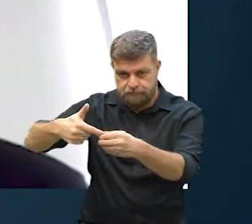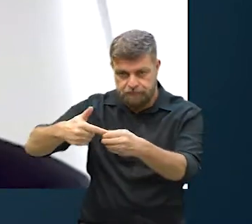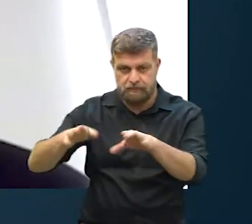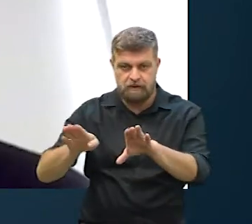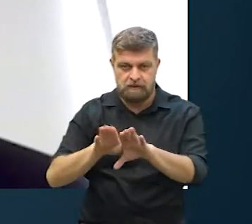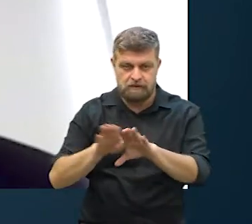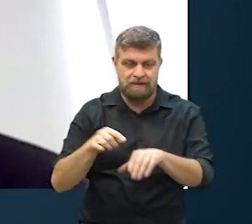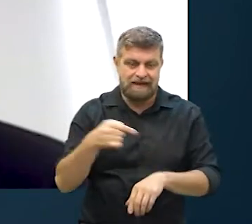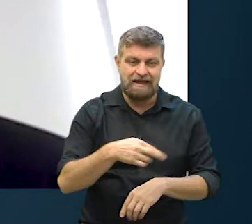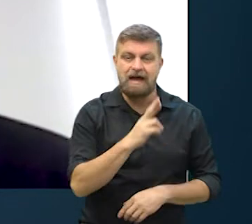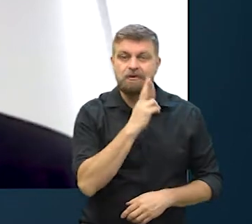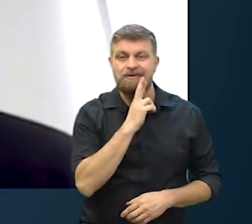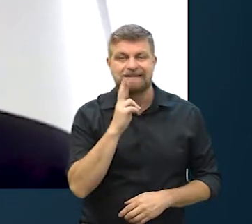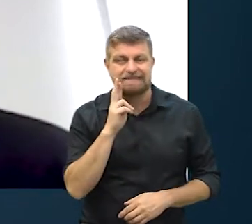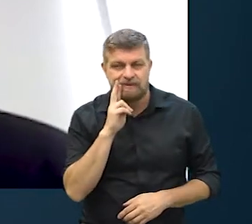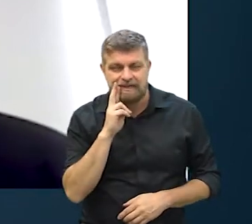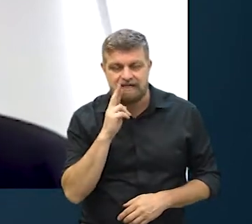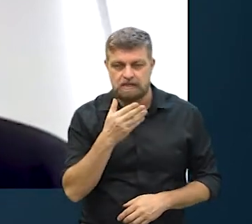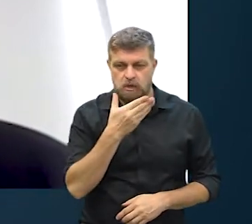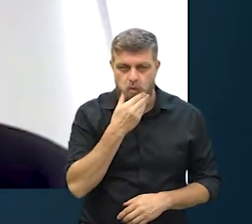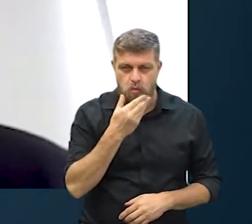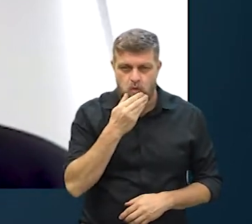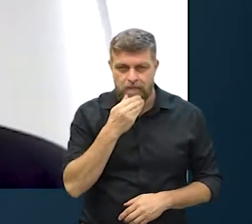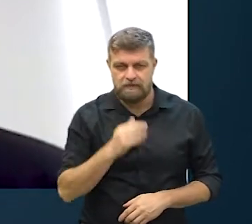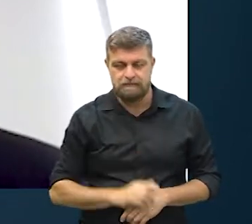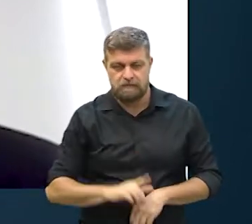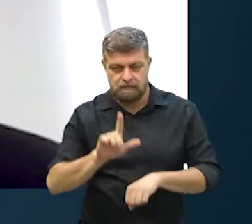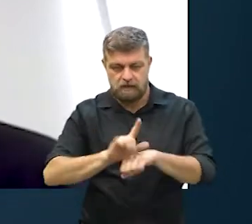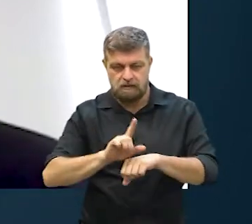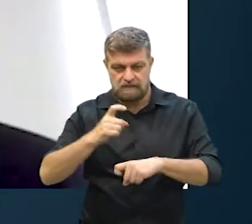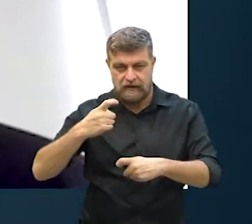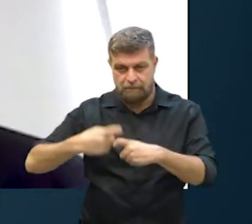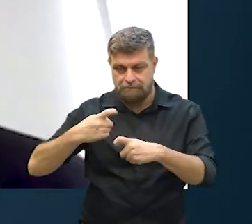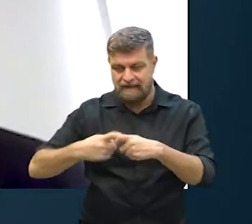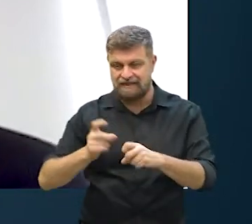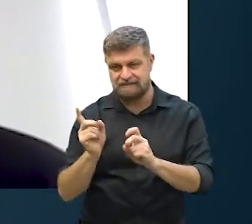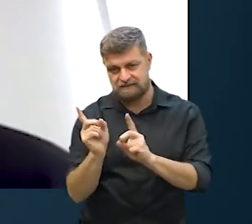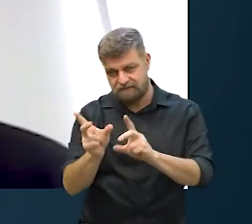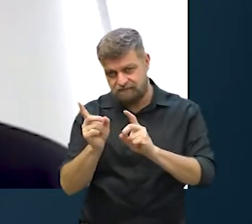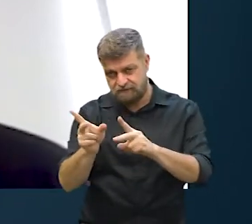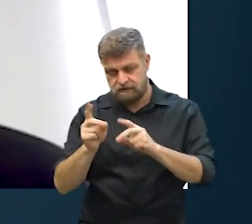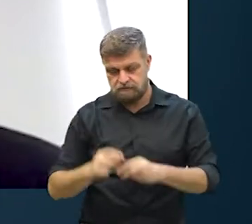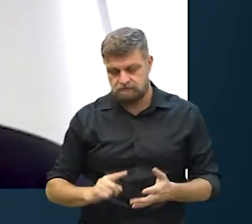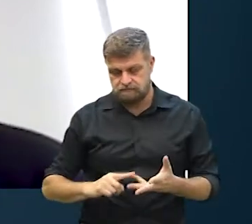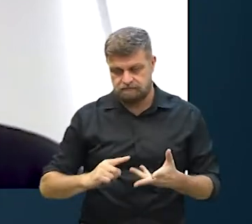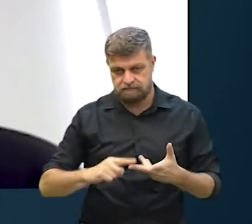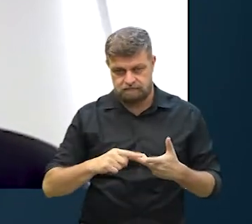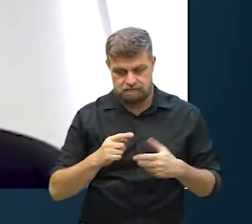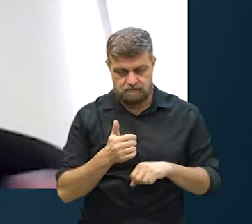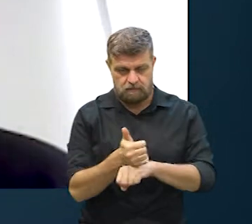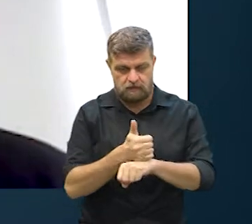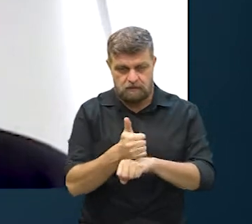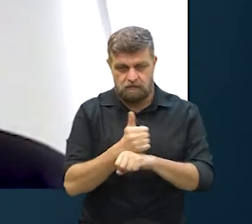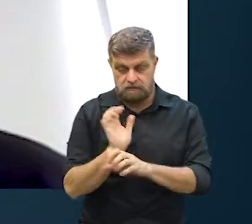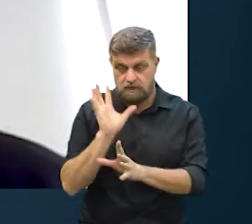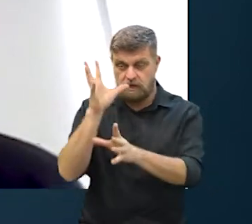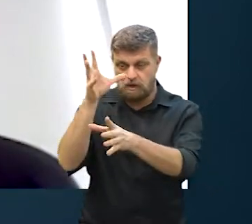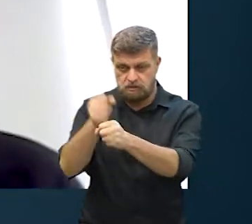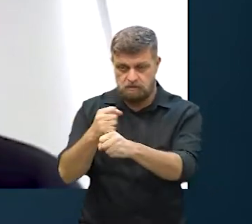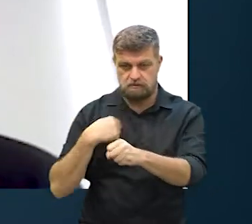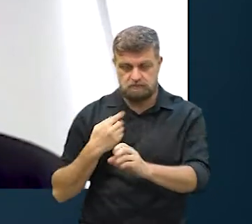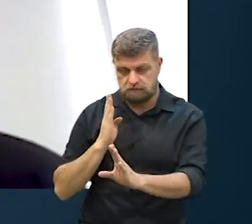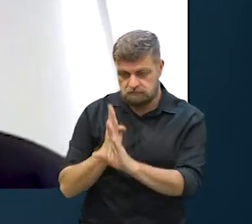o funcionário do restaurante que o caminhoneiro faz, o lojista que vende peças para o caminhoneiro. Todo esse ecossistema a